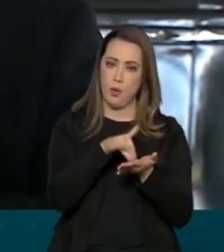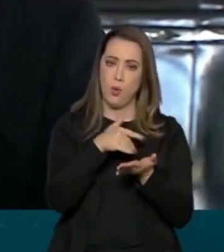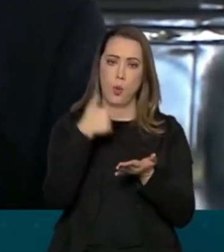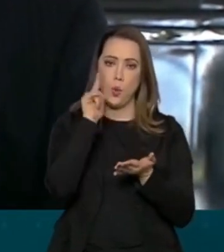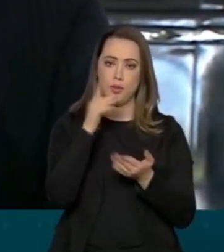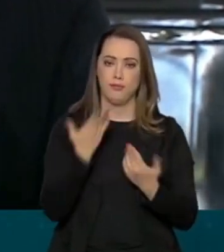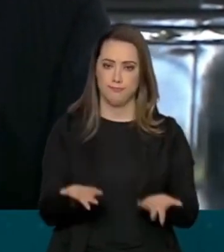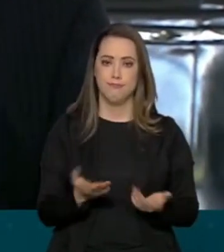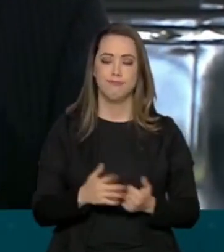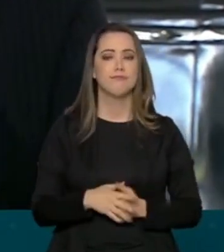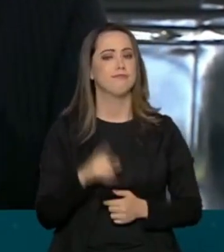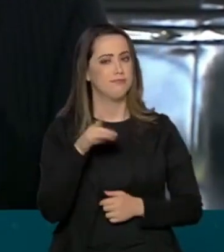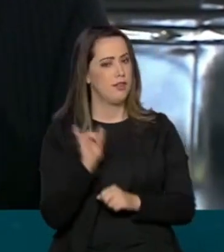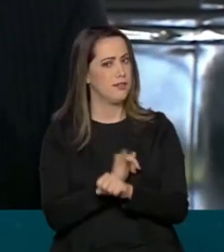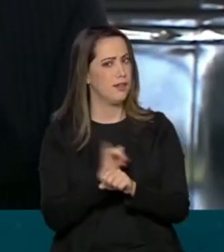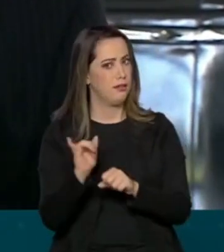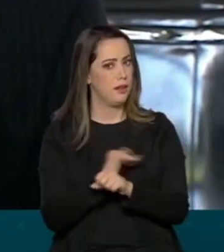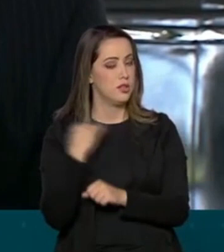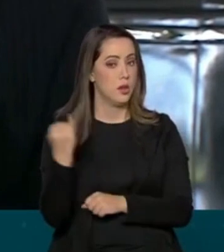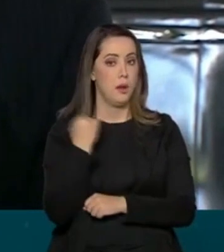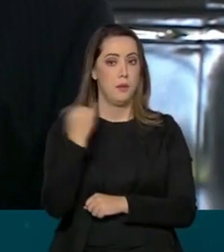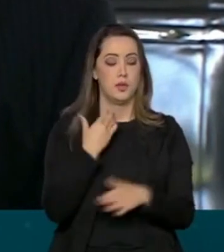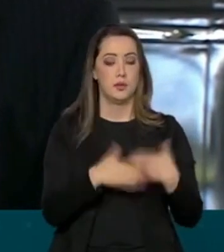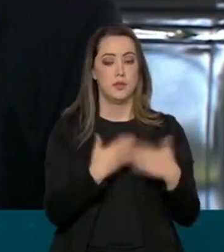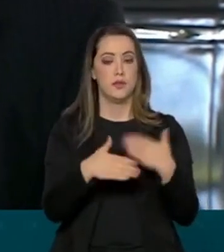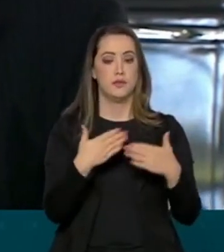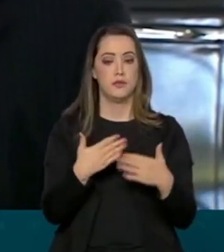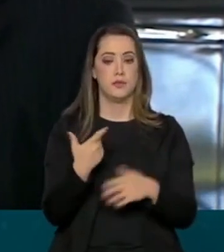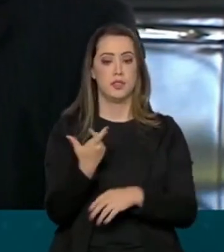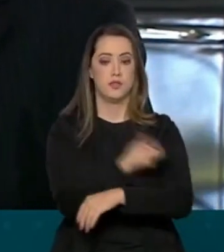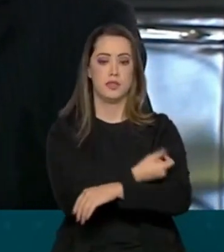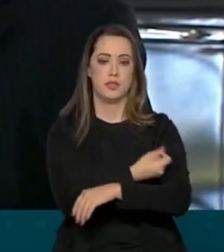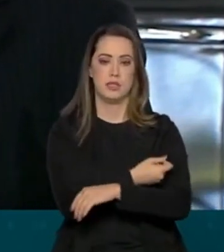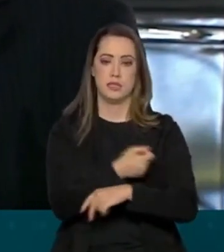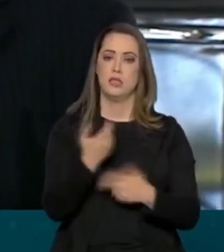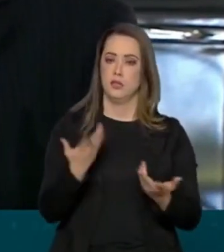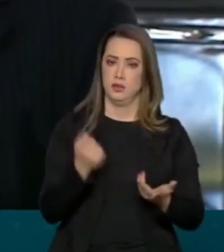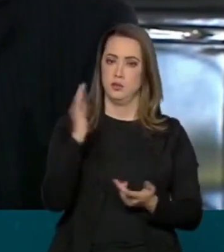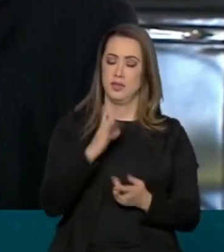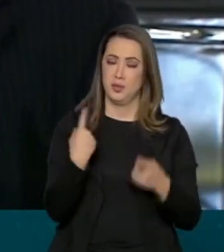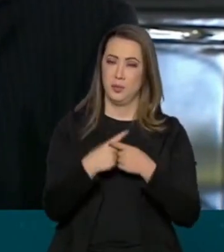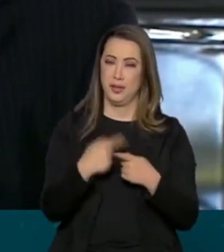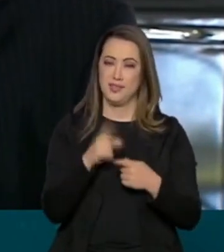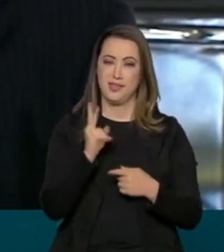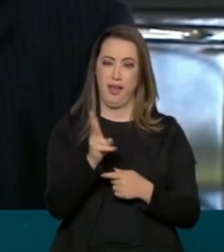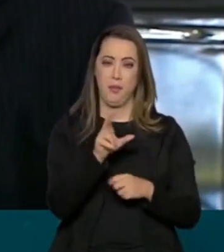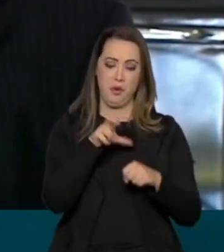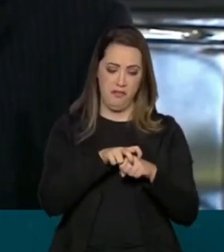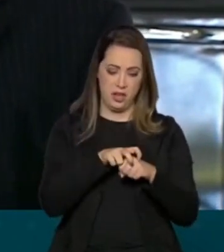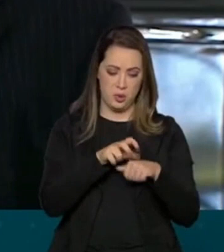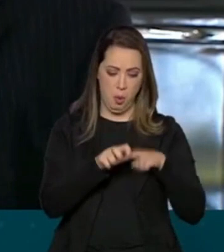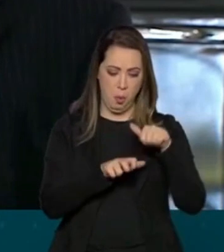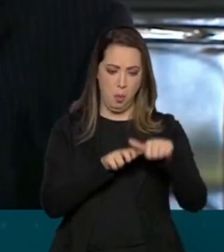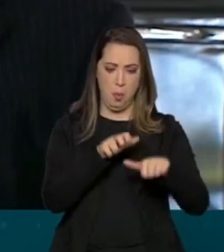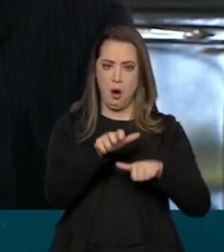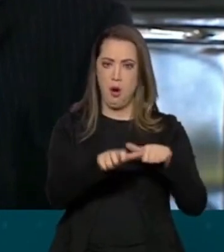uma estratégia extremamente importante para o país, o desenvolvimento de vacina nacional, primeiro porque existem mutações de vírus. Então, tendo o controle